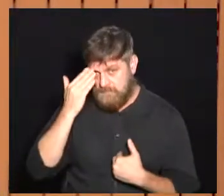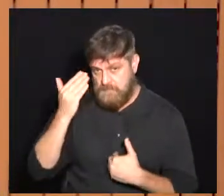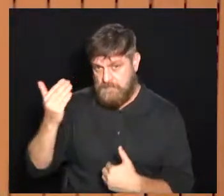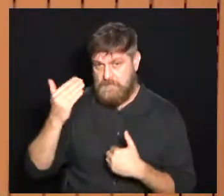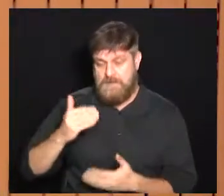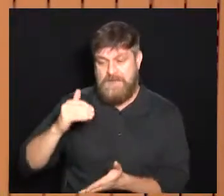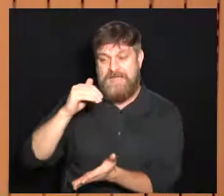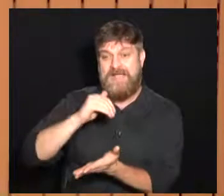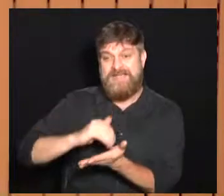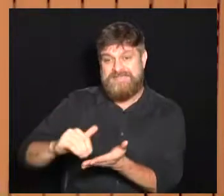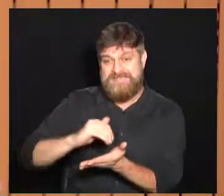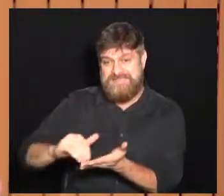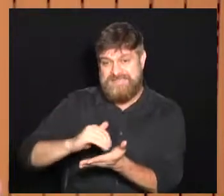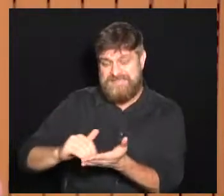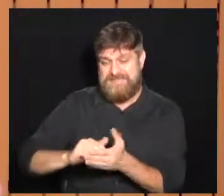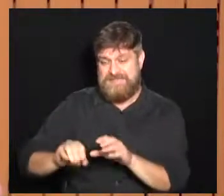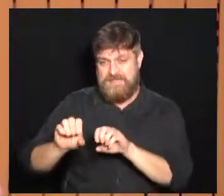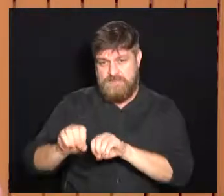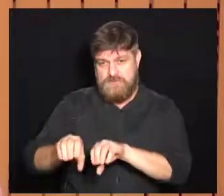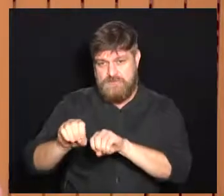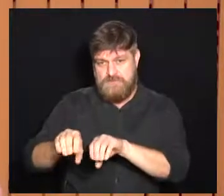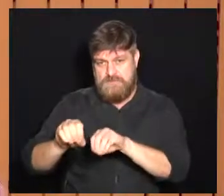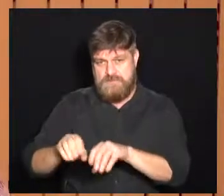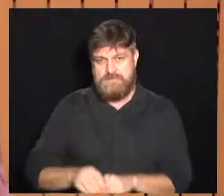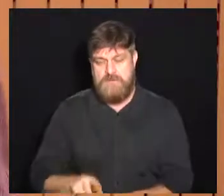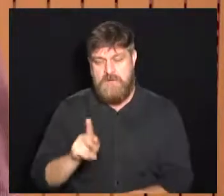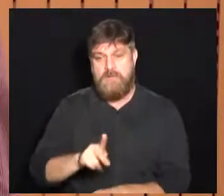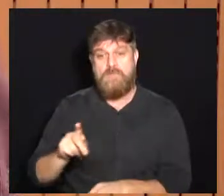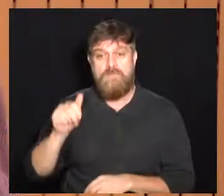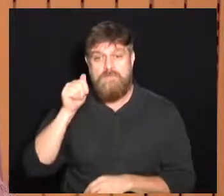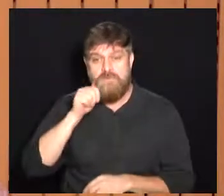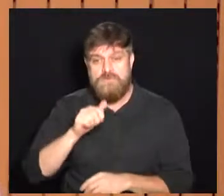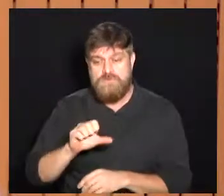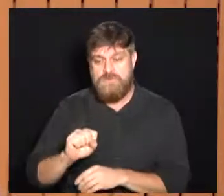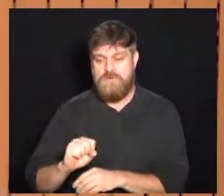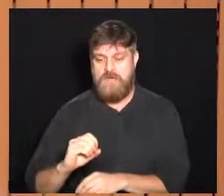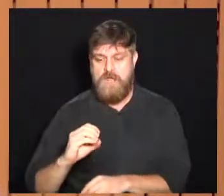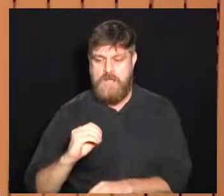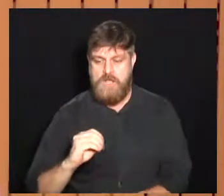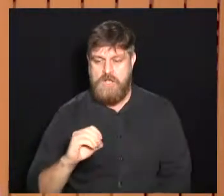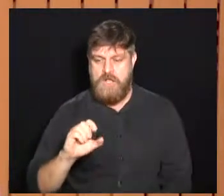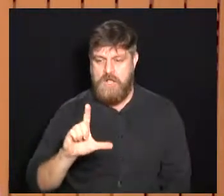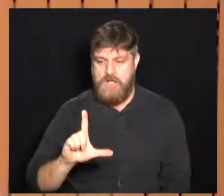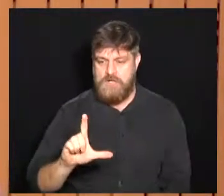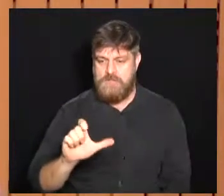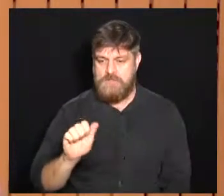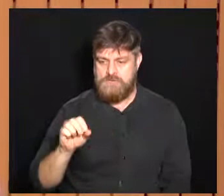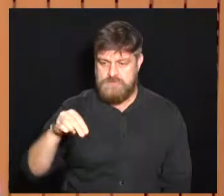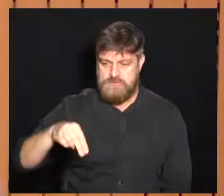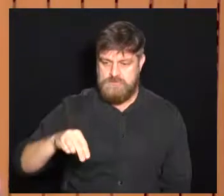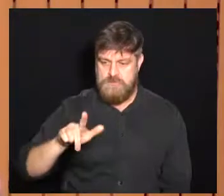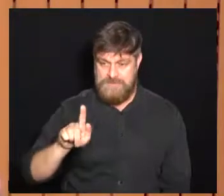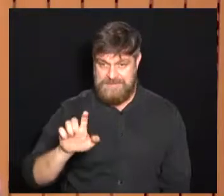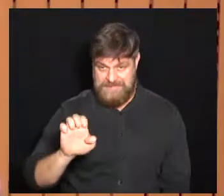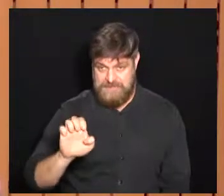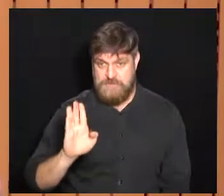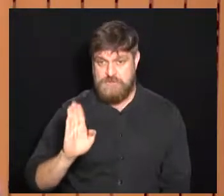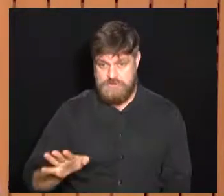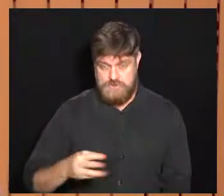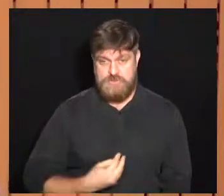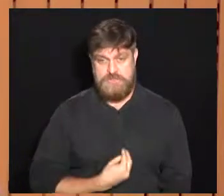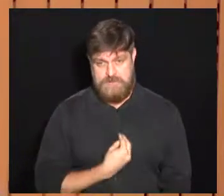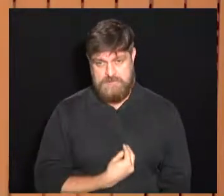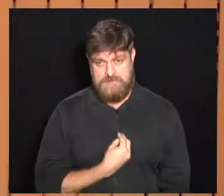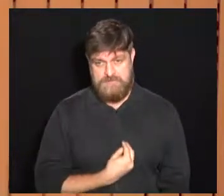da secretária municipal de Educação, professora Solange Pellicer, que já está aqui conosco. E quero